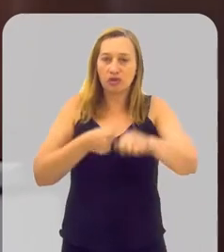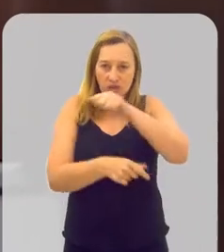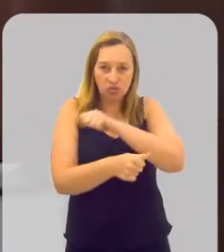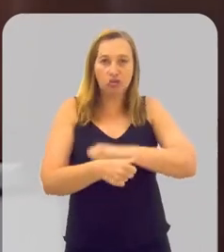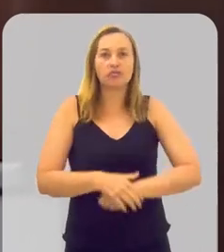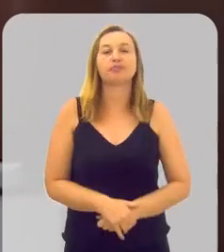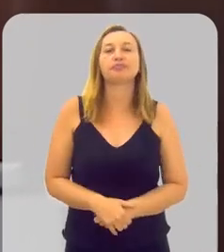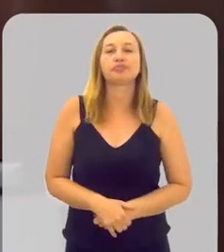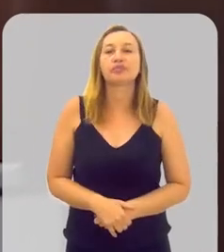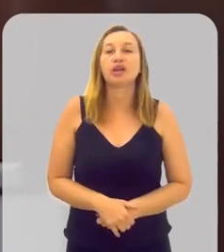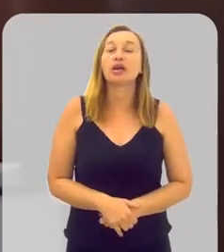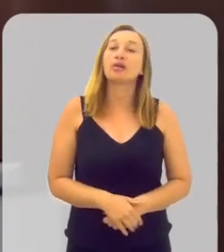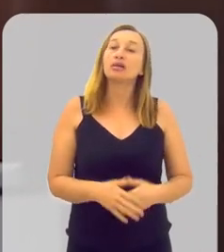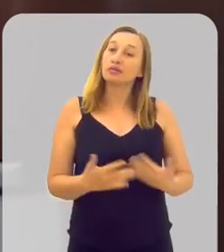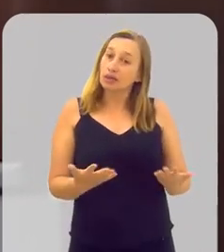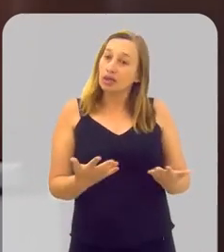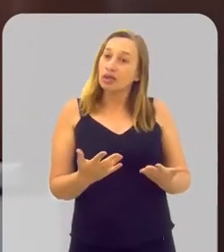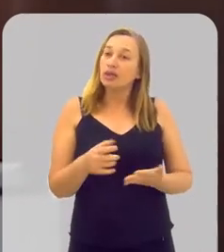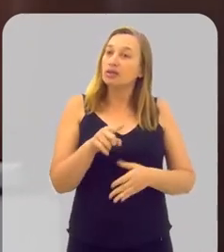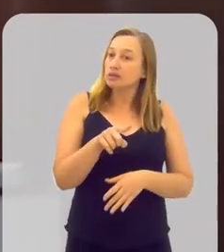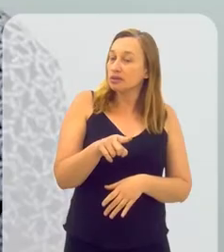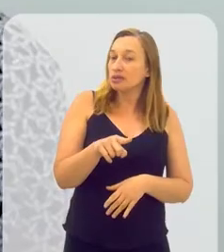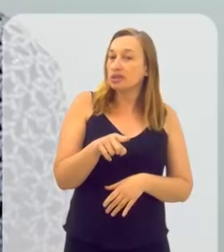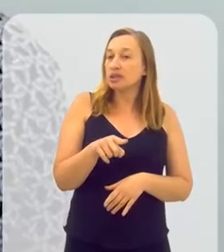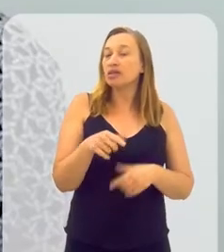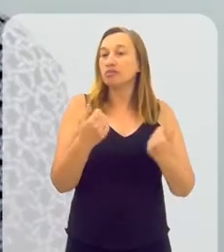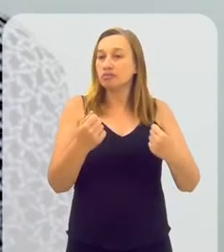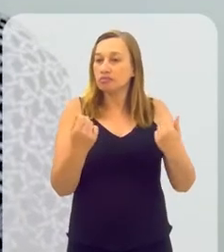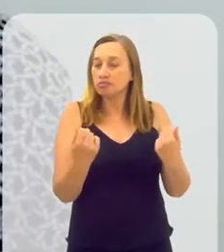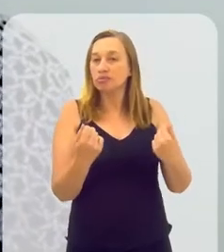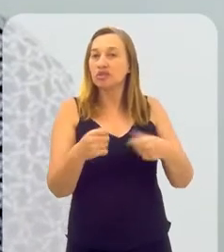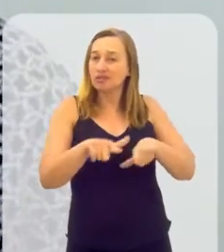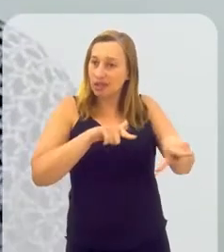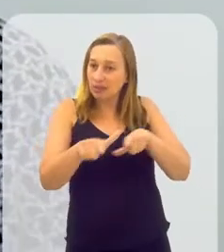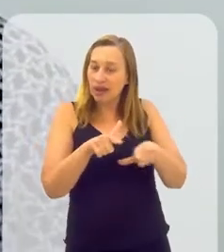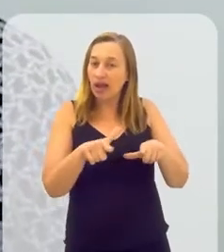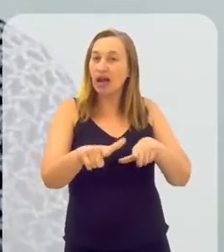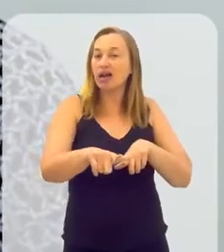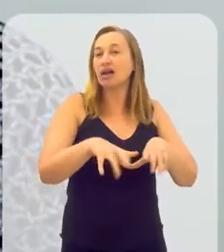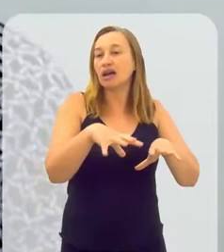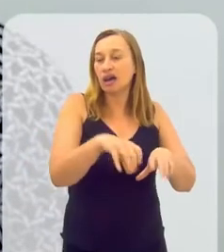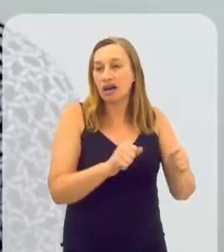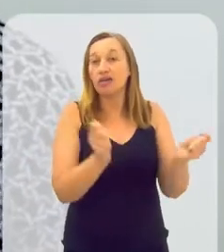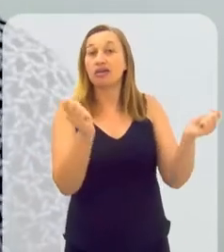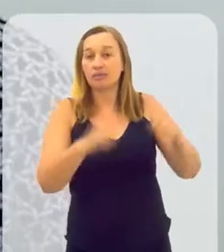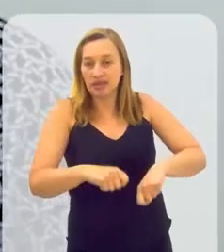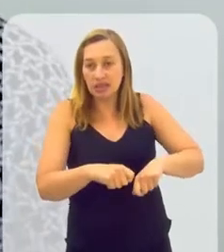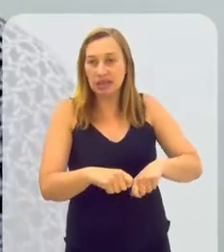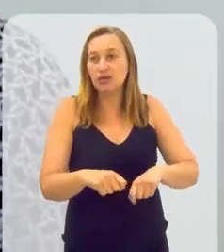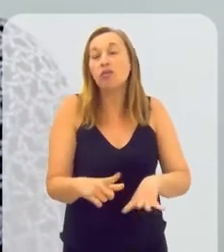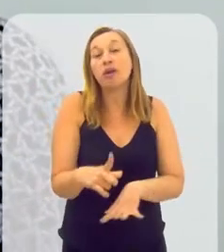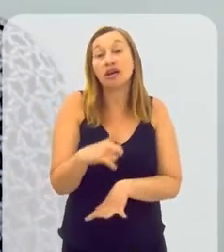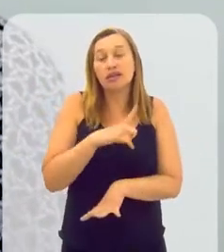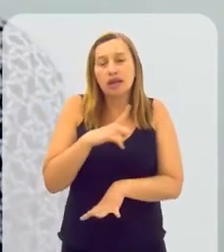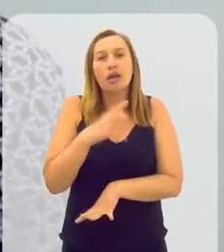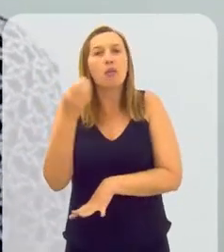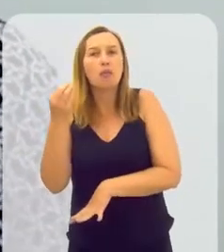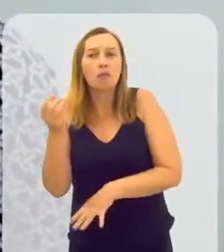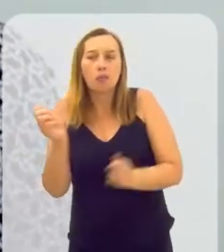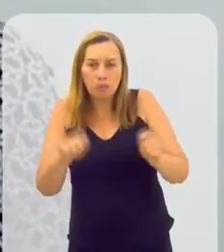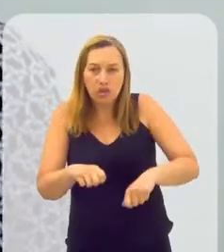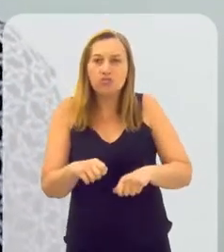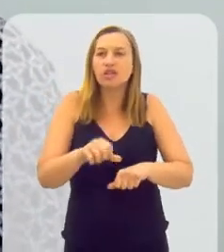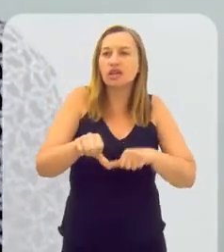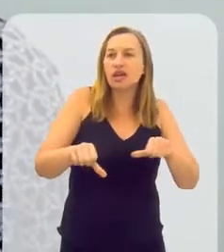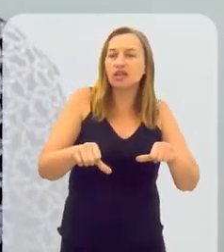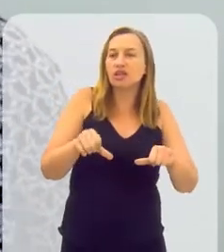rentabilizar melhor esse investimento. Mas para isso também a gente precisa trabalhar a capacitação, né? Porque para que a